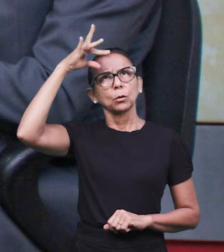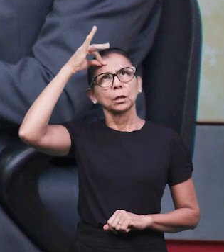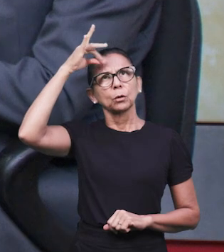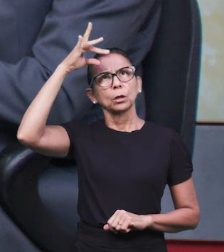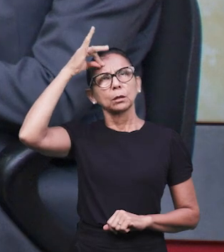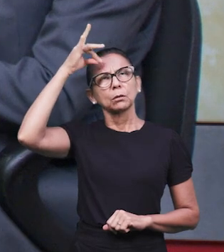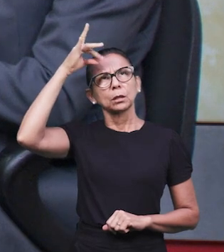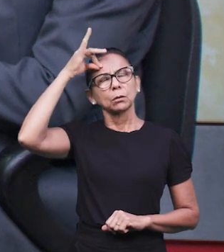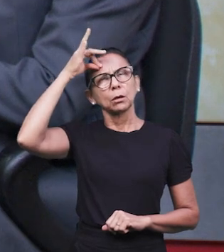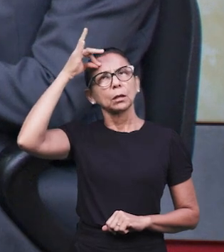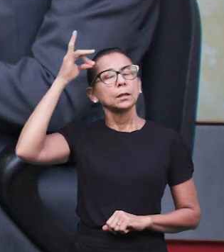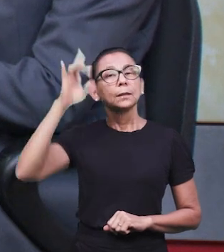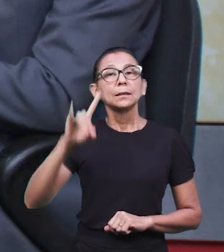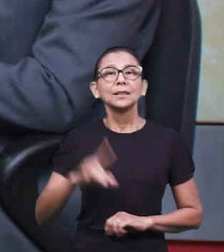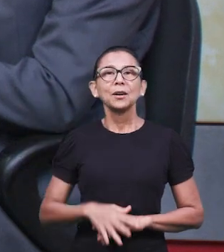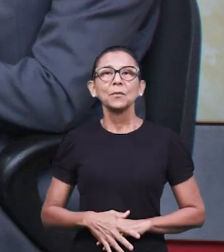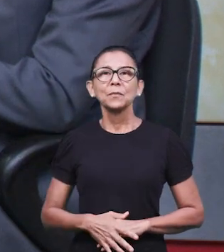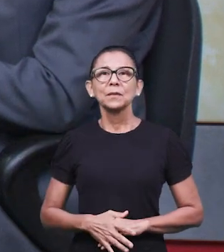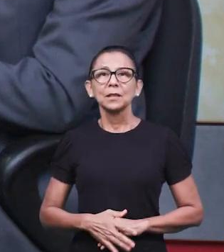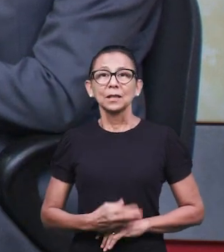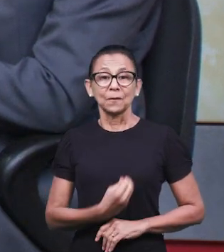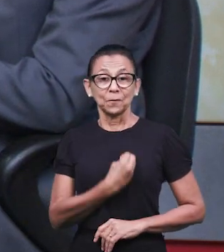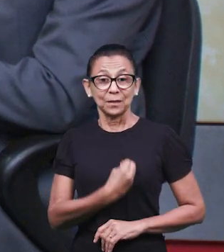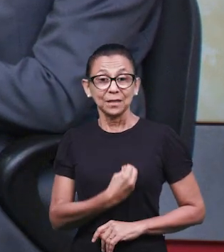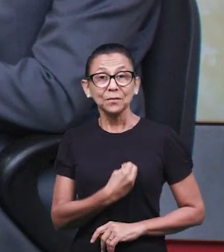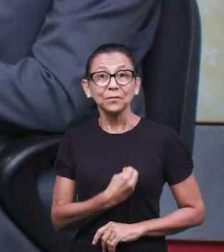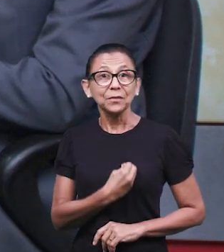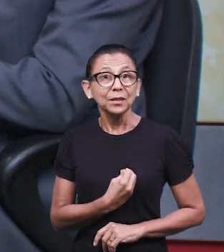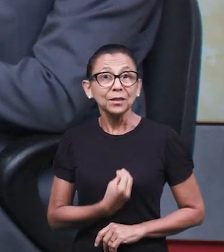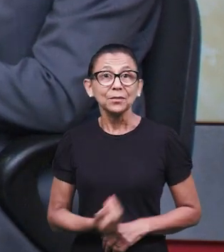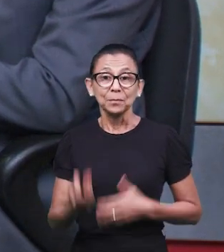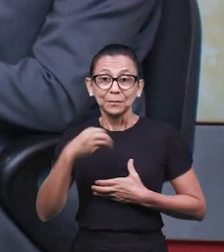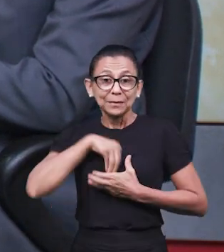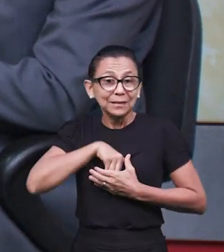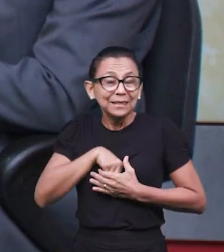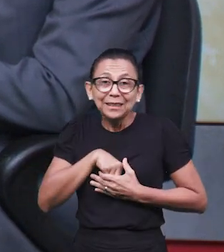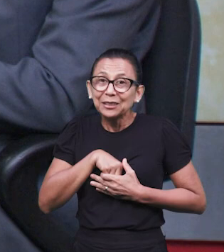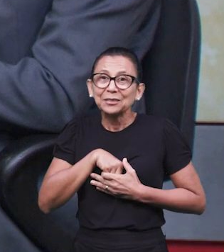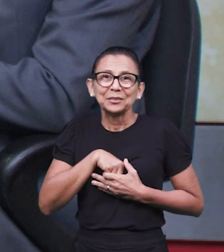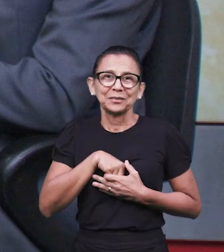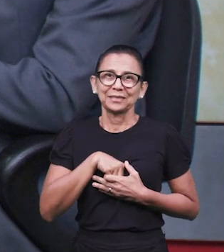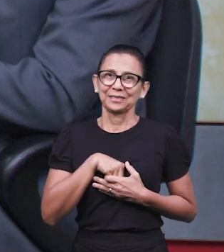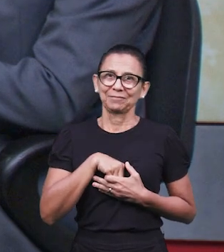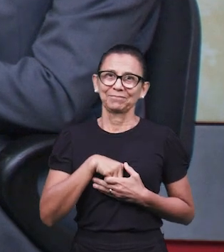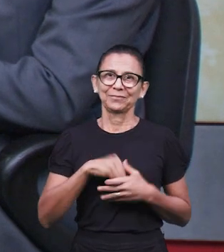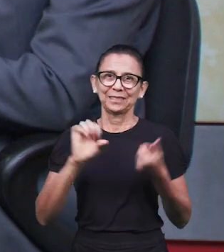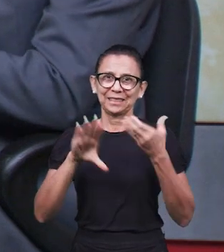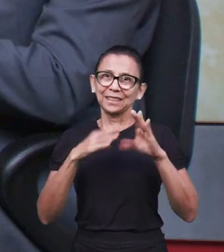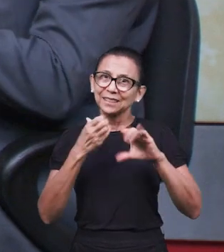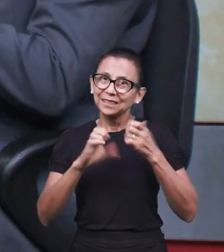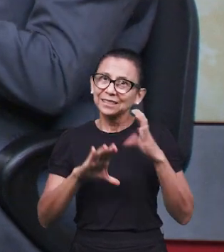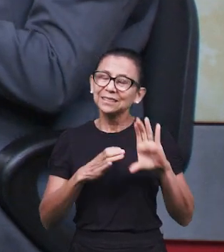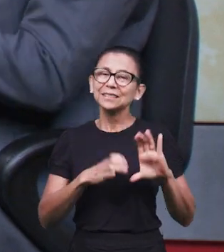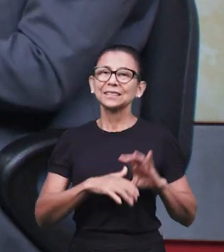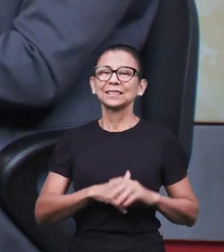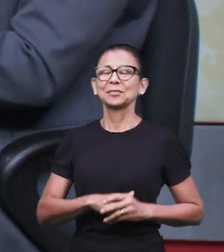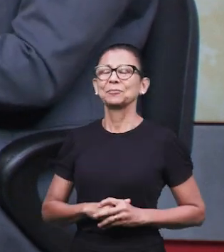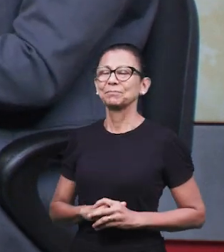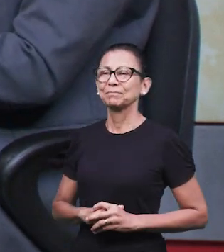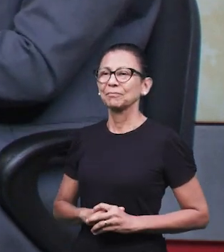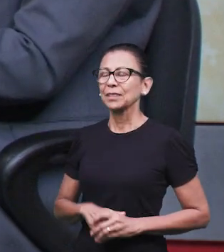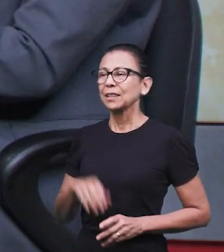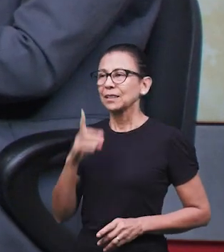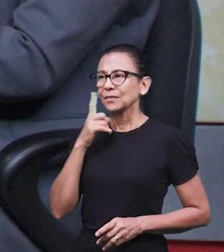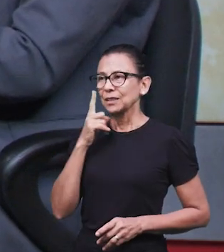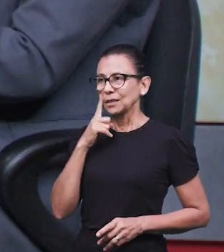e passa a ser vida, passa a ser exatamente uma experiência de vida. Exatamente. Porque é aquilo que está dentro de você. Exatamente. Quer ver onde fica muito claro